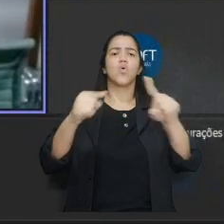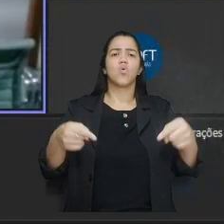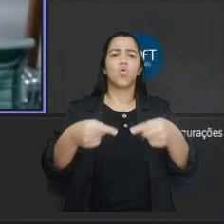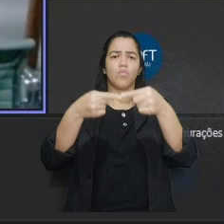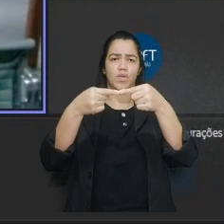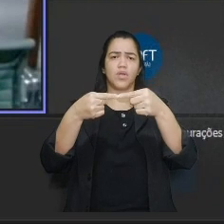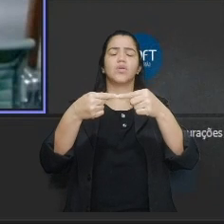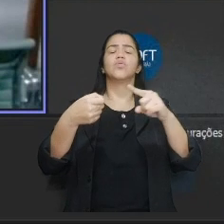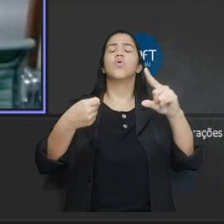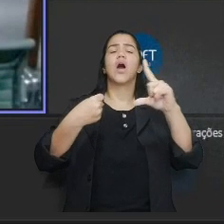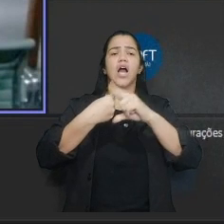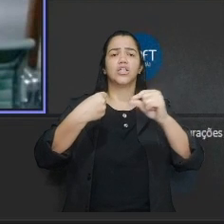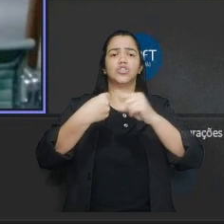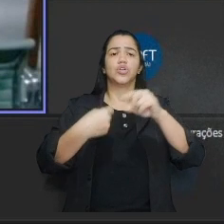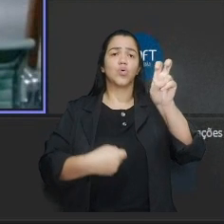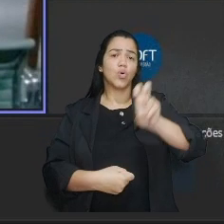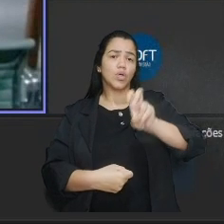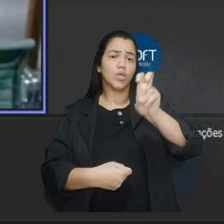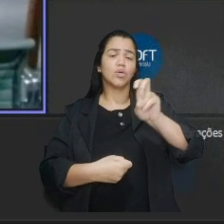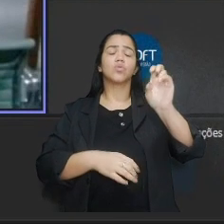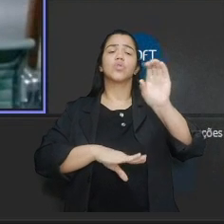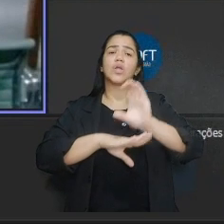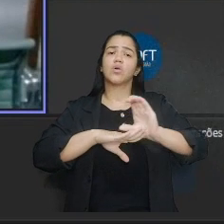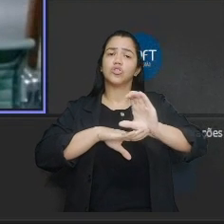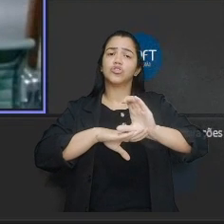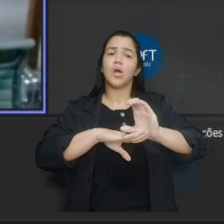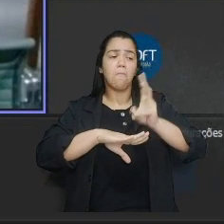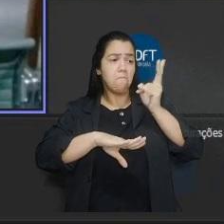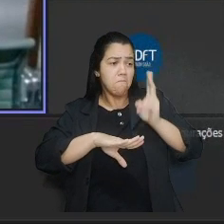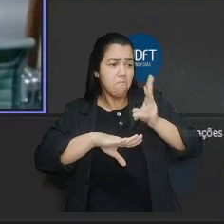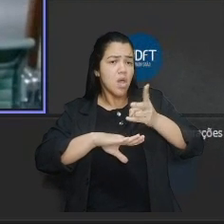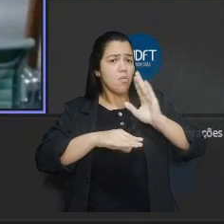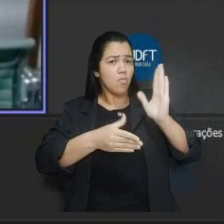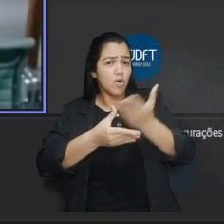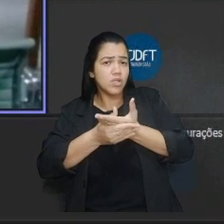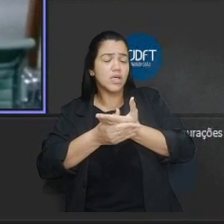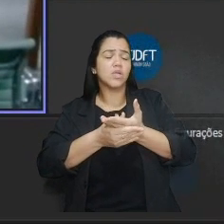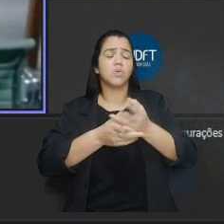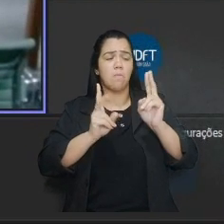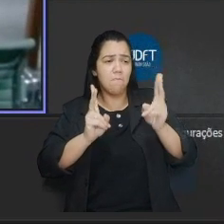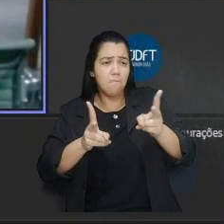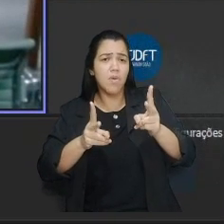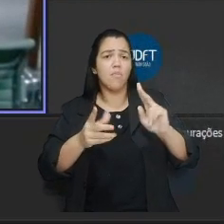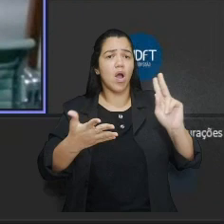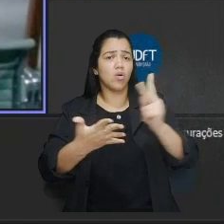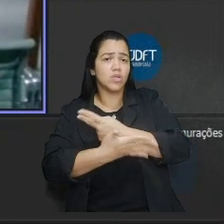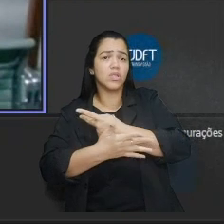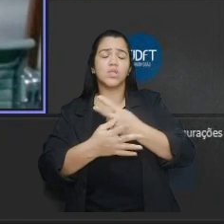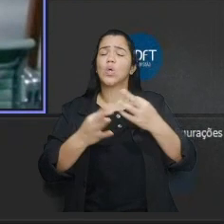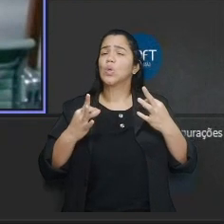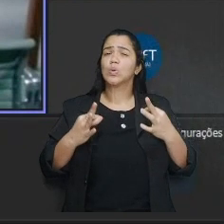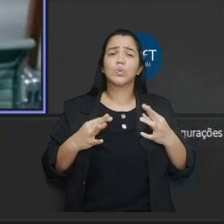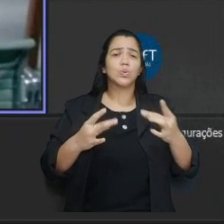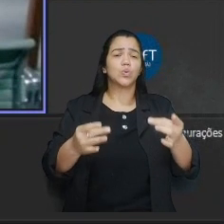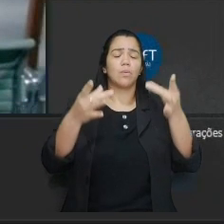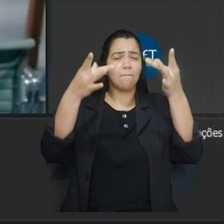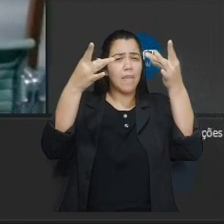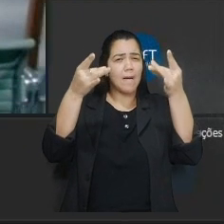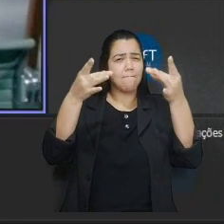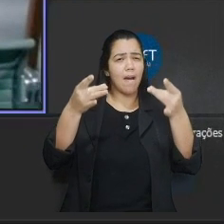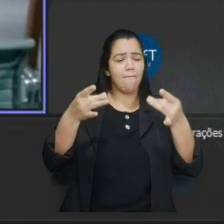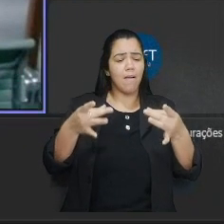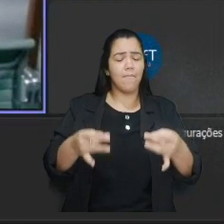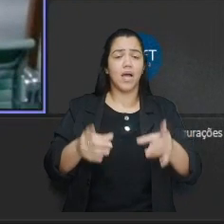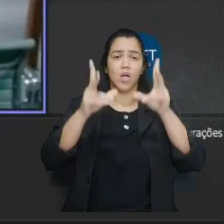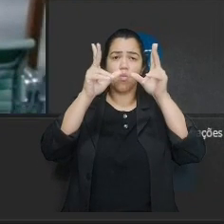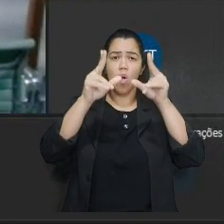ser iguais, né? Perante o artigo 5º da Constituição. Por que diferente? Se é a mesma causa, o mesmo fato,